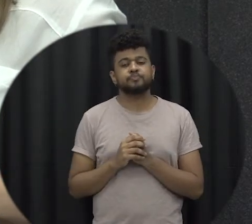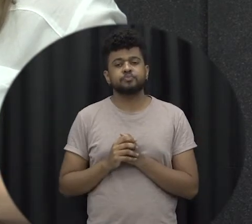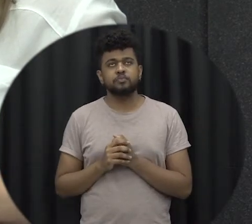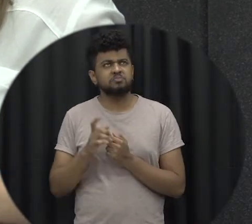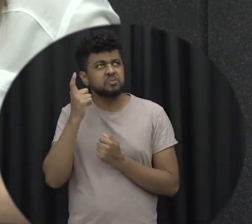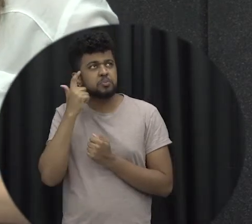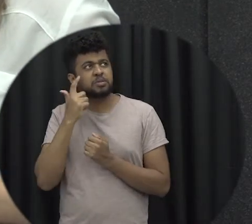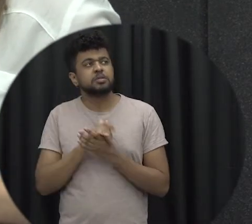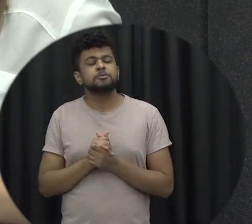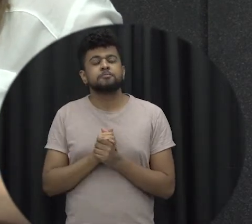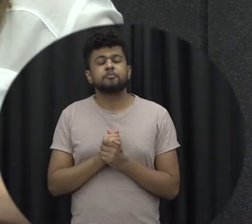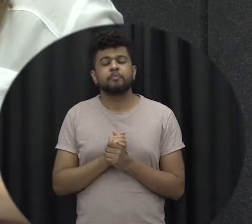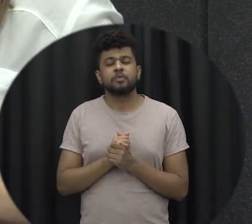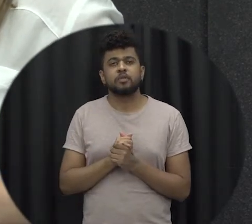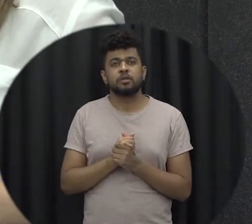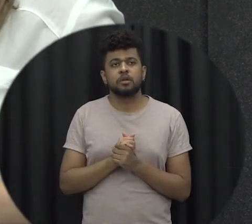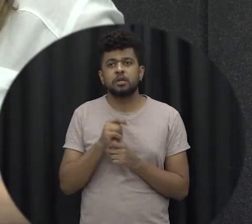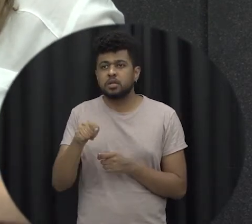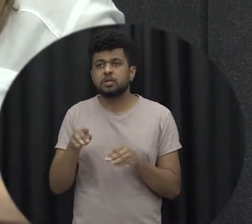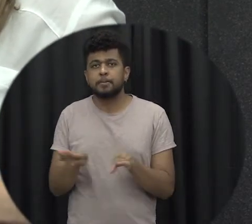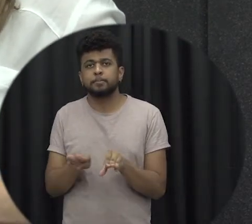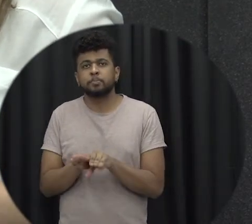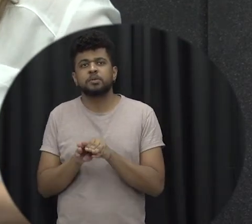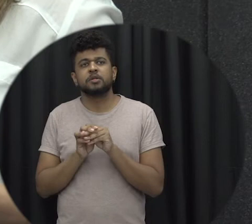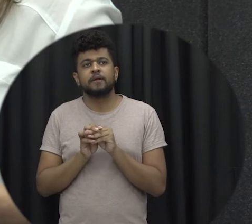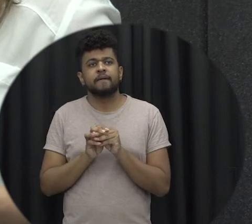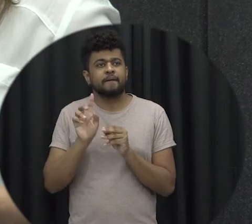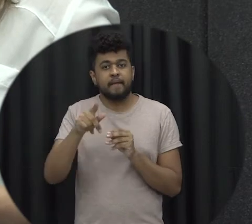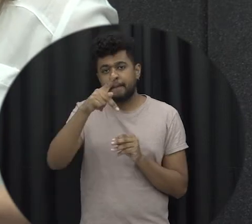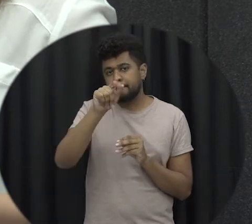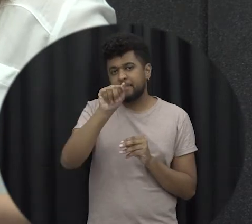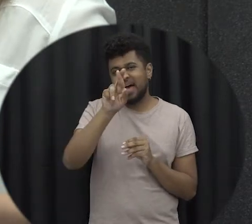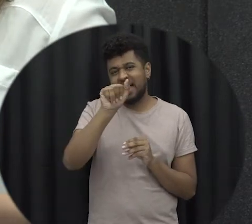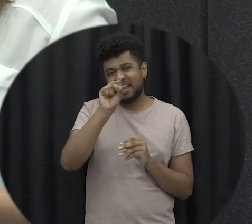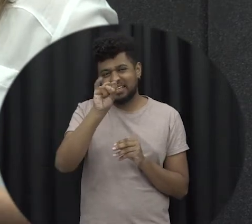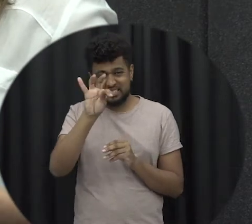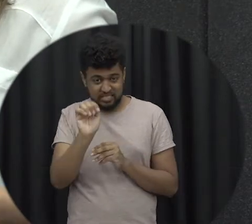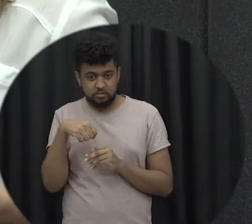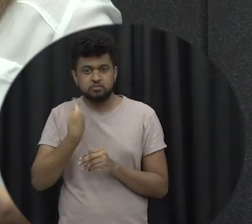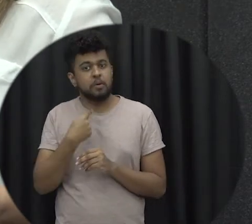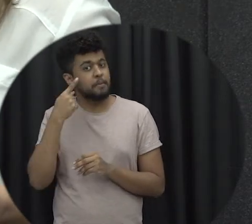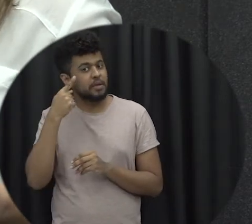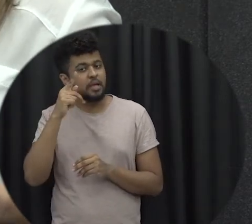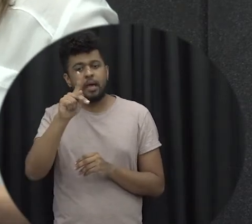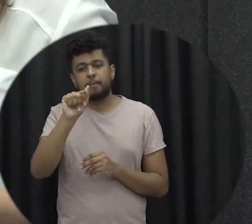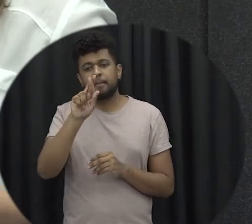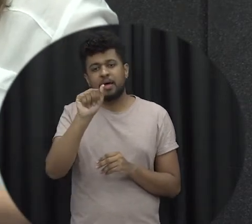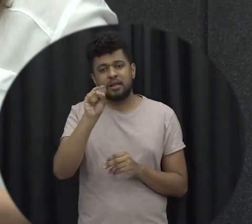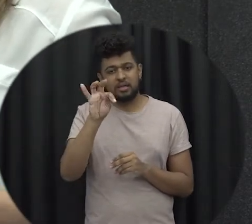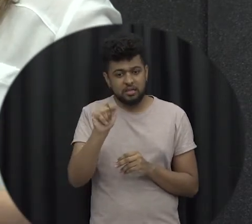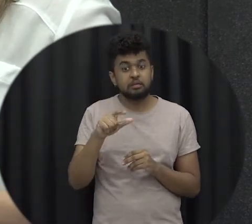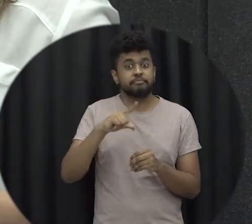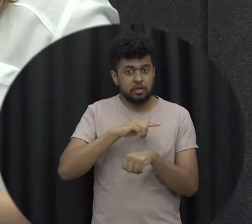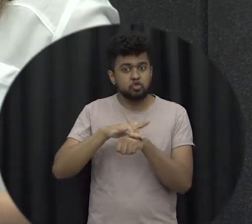Deixa eu pensar. Eles também são parasitas, né? Então a gente pensa no parasita como ruim, que causam